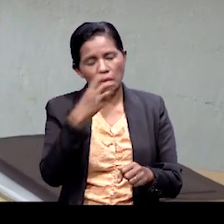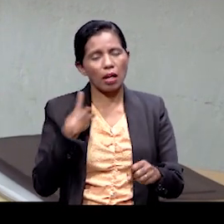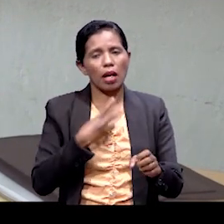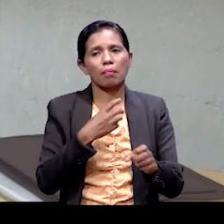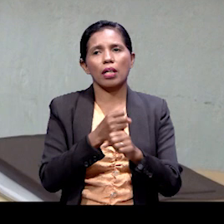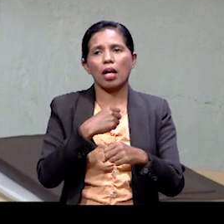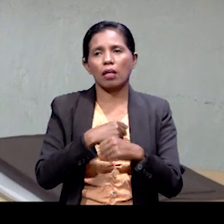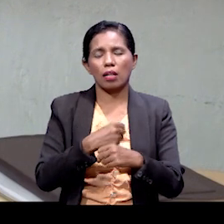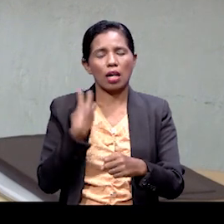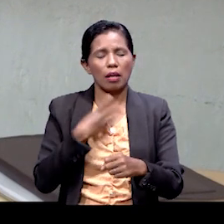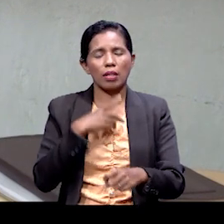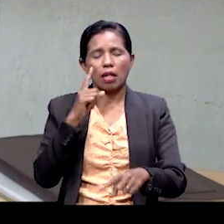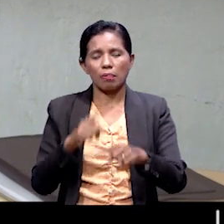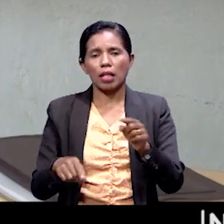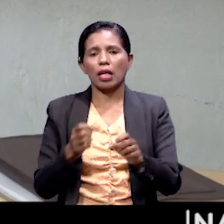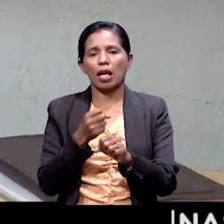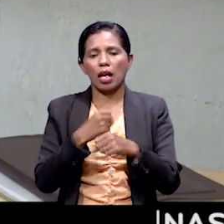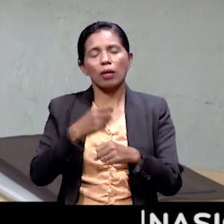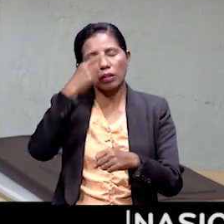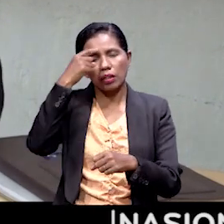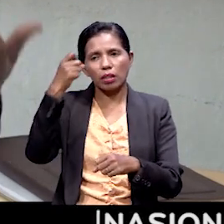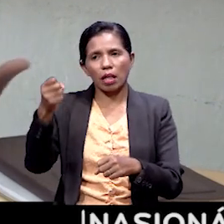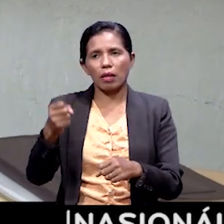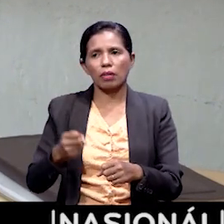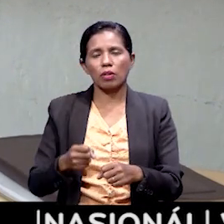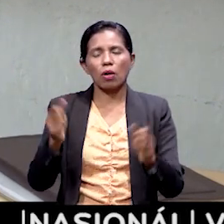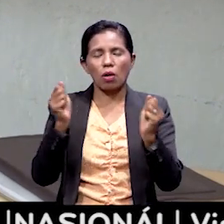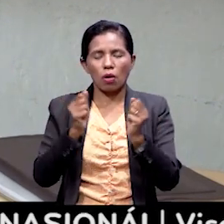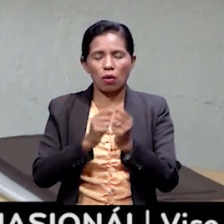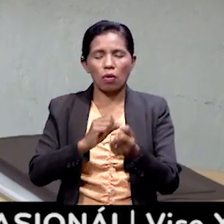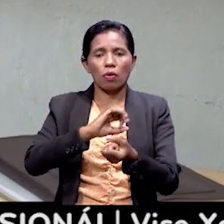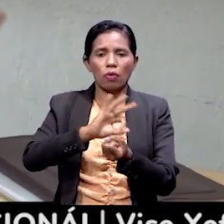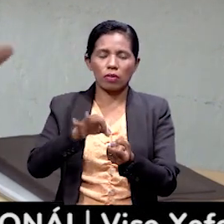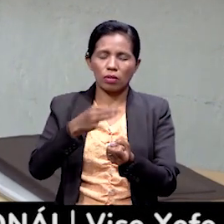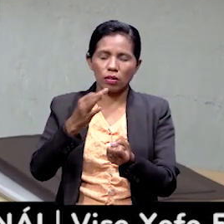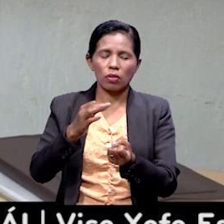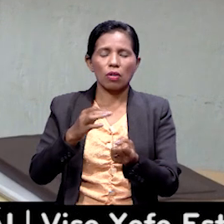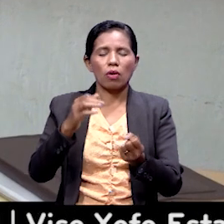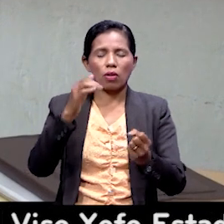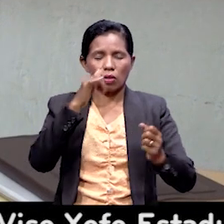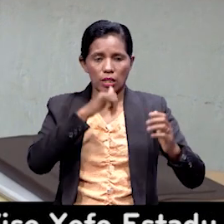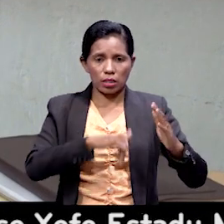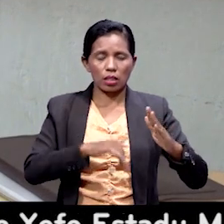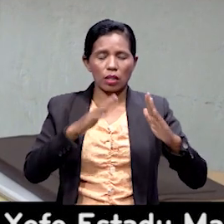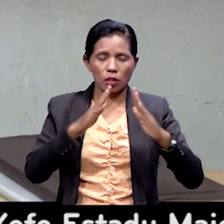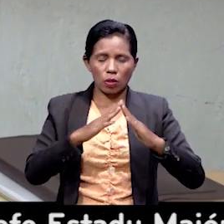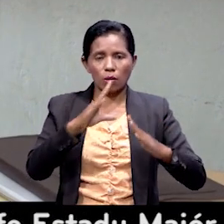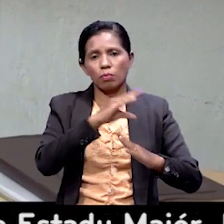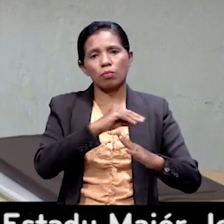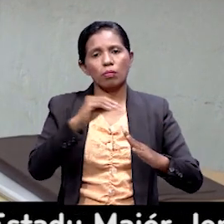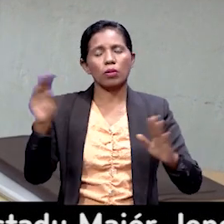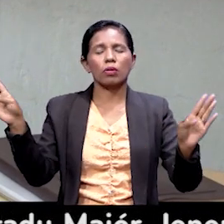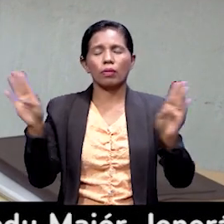talvez am labele halo tamba ho confinamento obrigatório no cerca sanitária. E a minha não encata